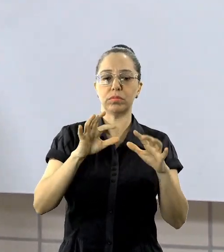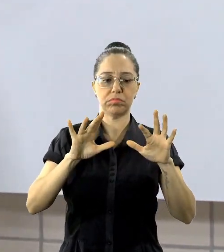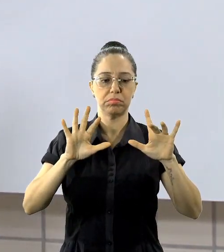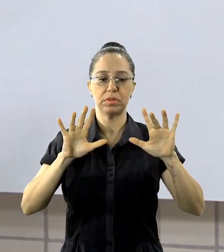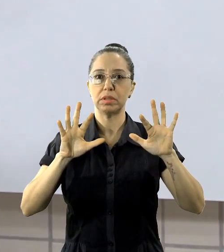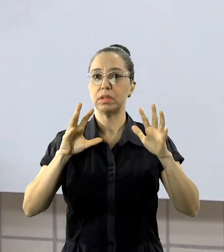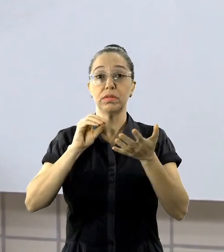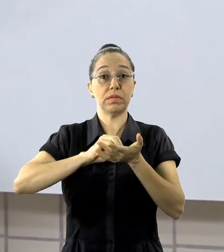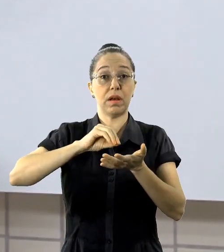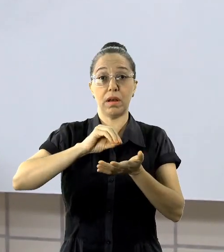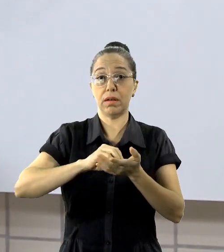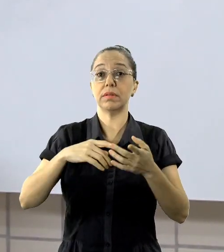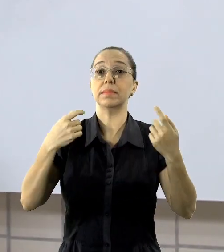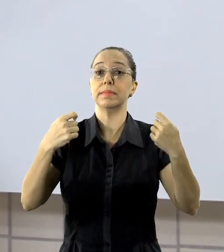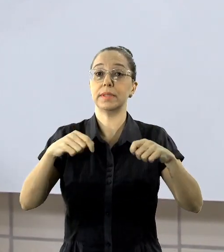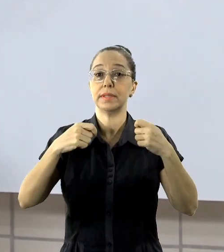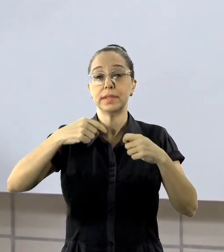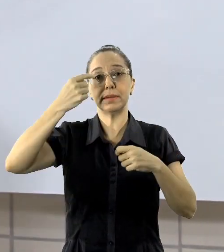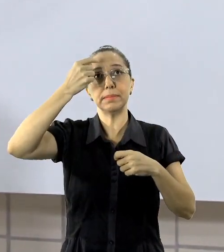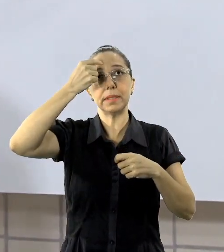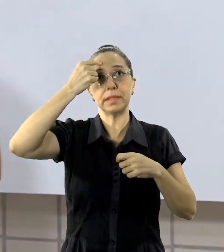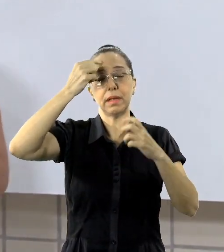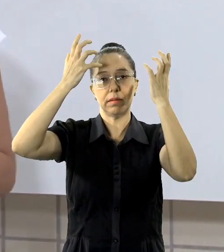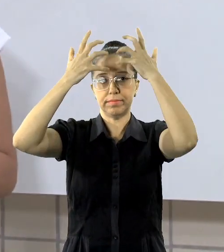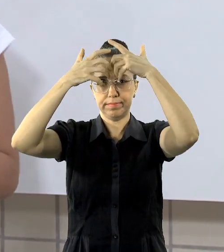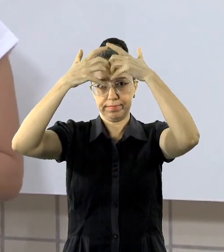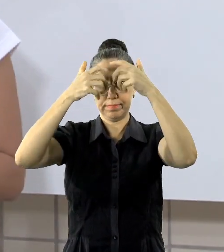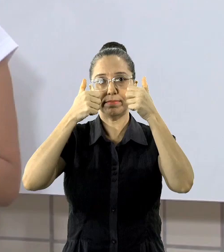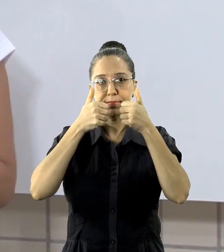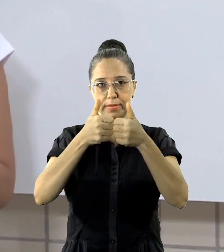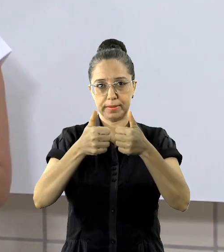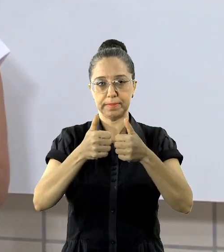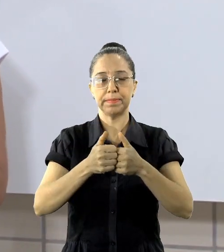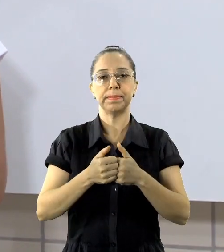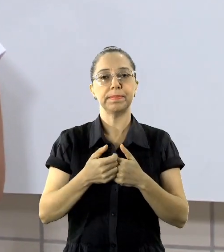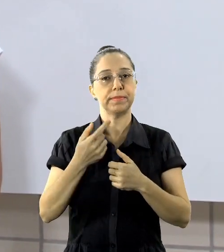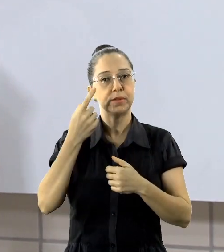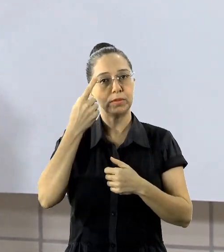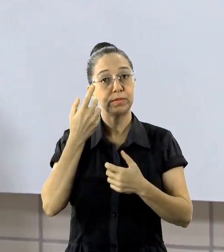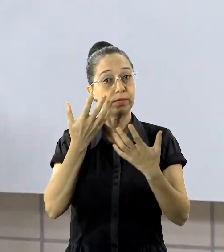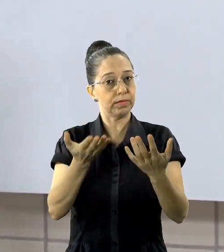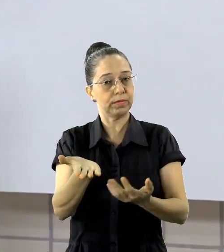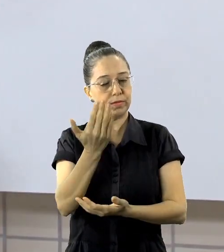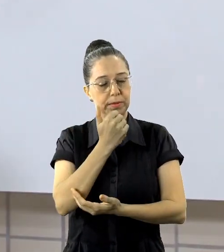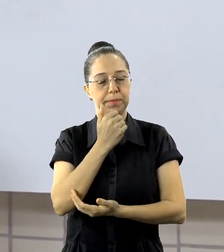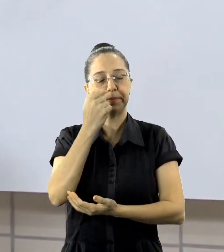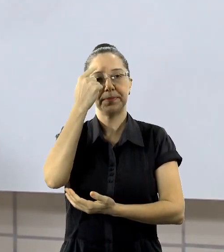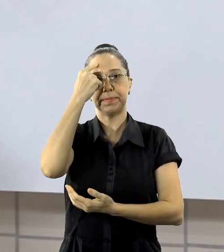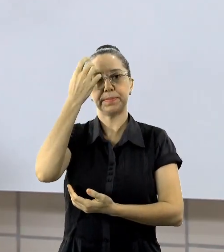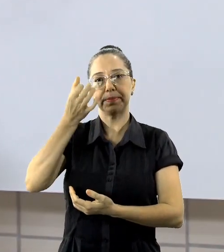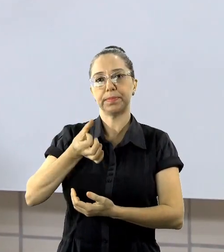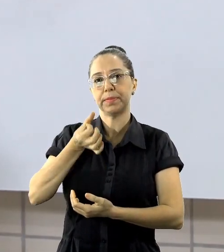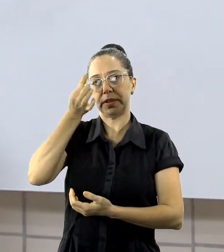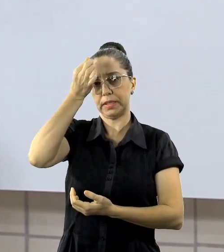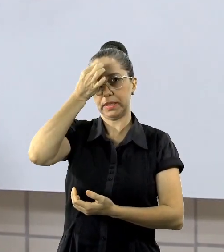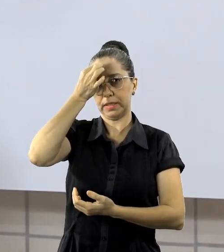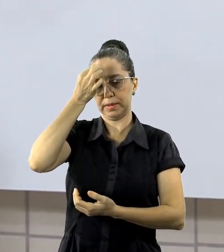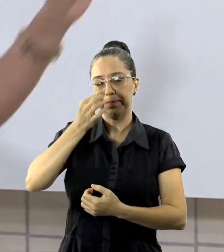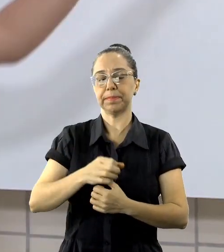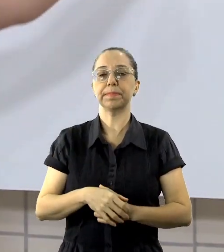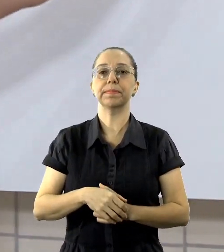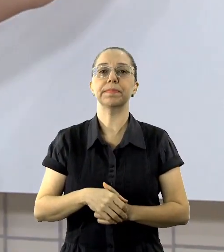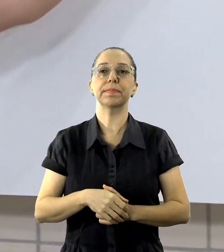vamos precisar usar mais dedos. O que nós vamos fazer? Vamos guardar um número na cabeça e o outro nós vamos colocar na mão.